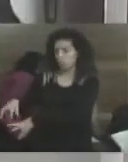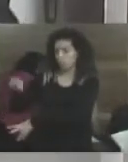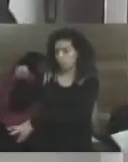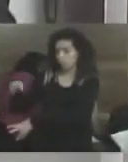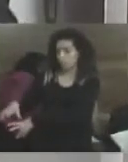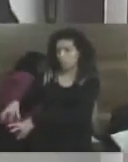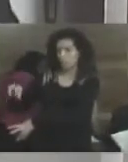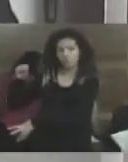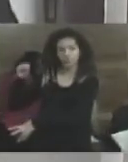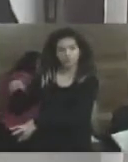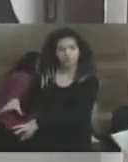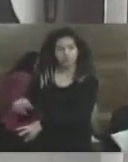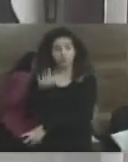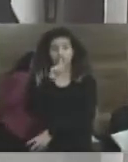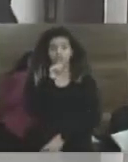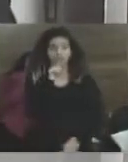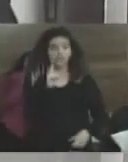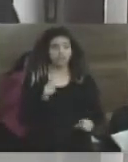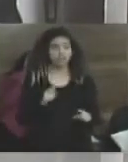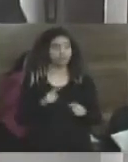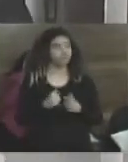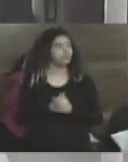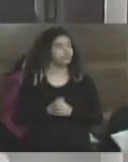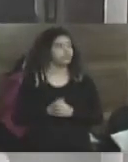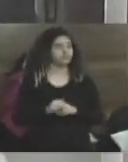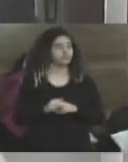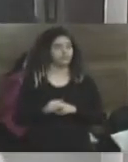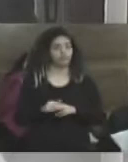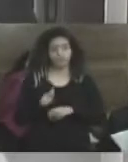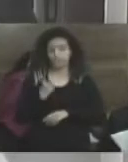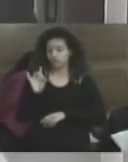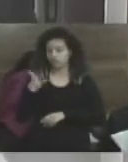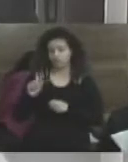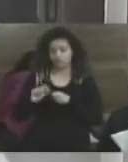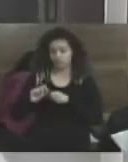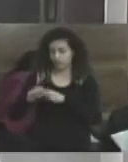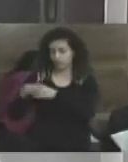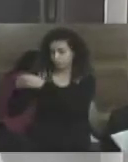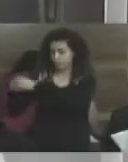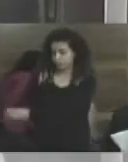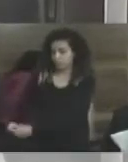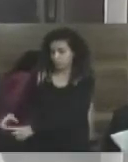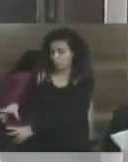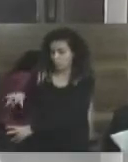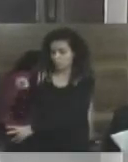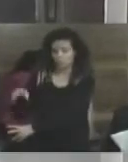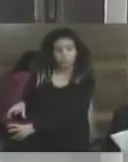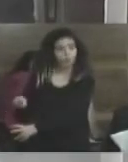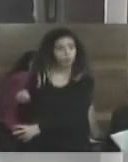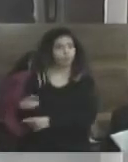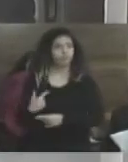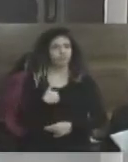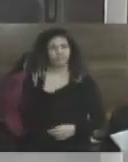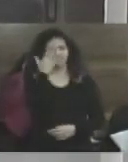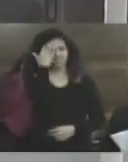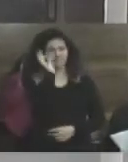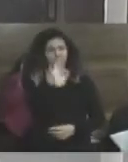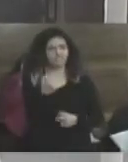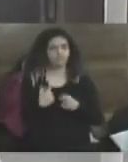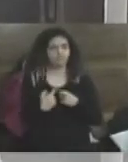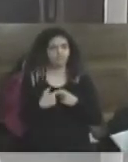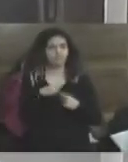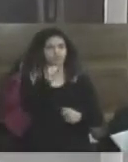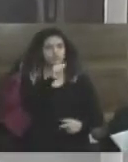precisa fazer um rebaixamento no poço, instalar uma bomba. E aí eu não consigo entender porque o SAI fala que